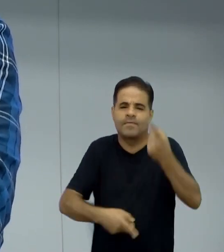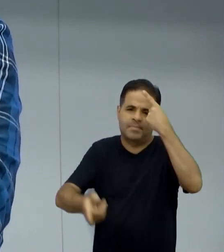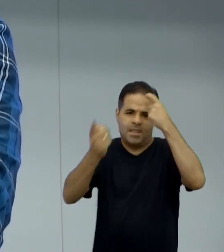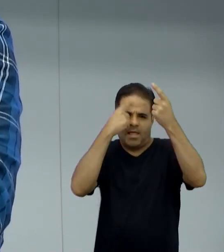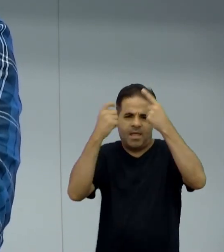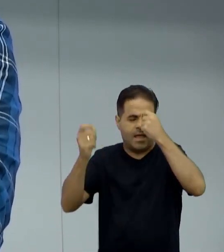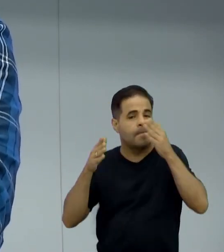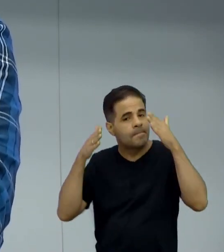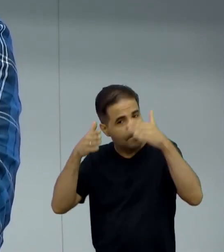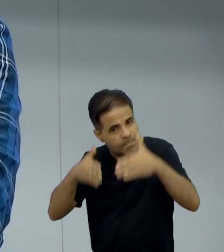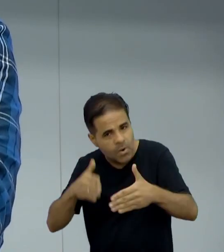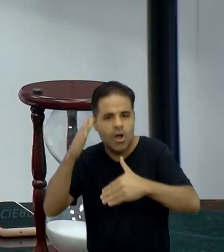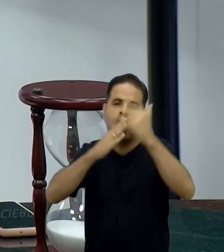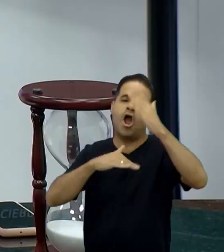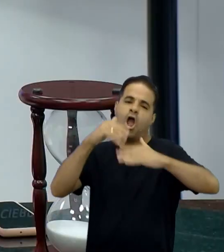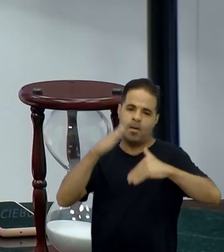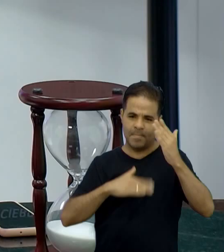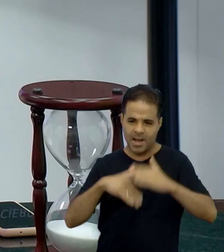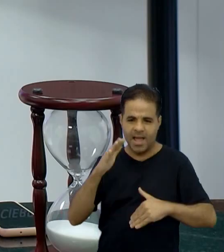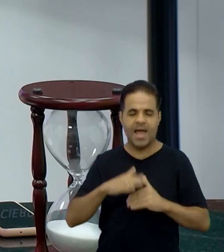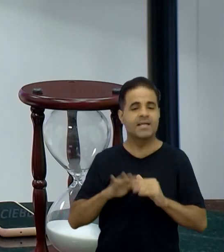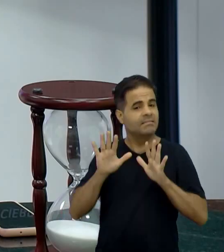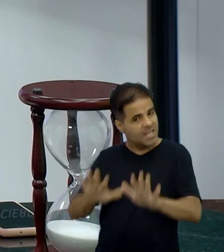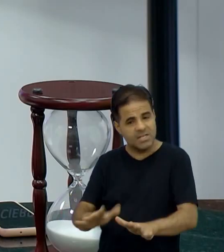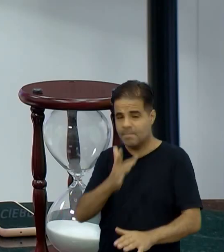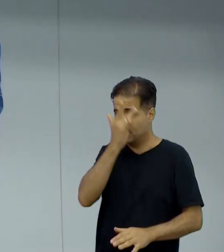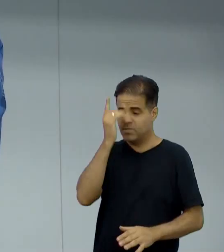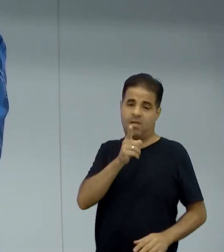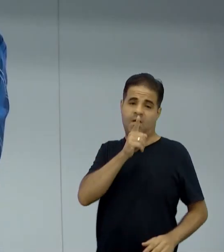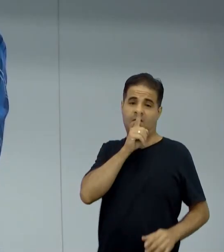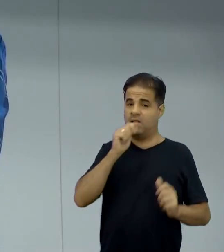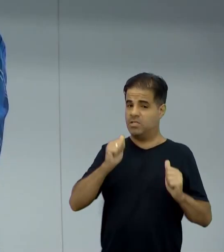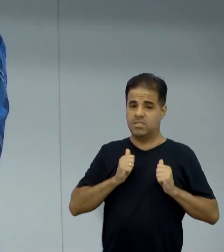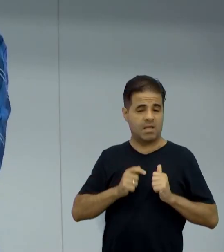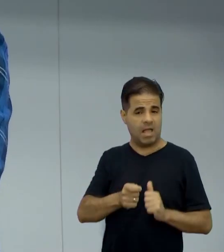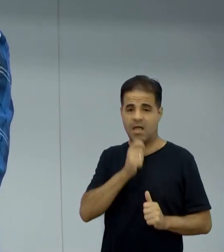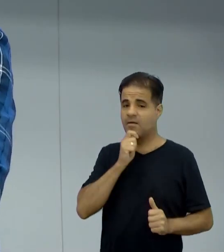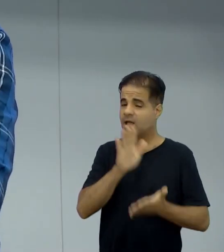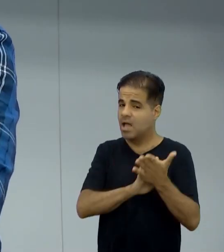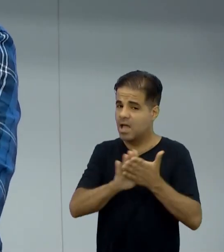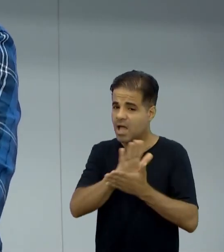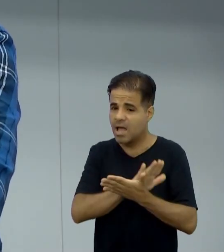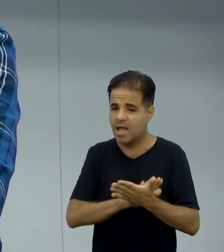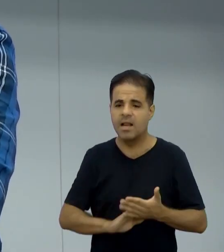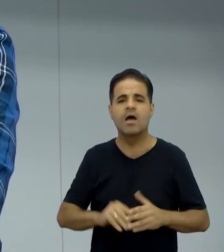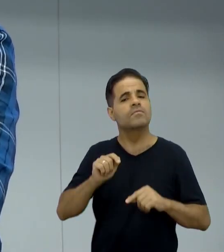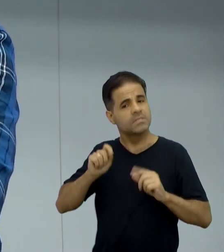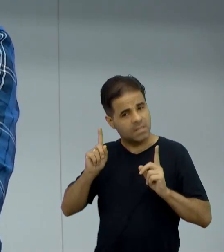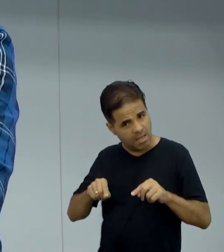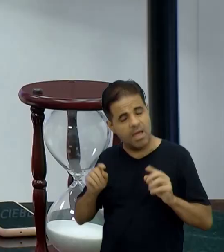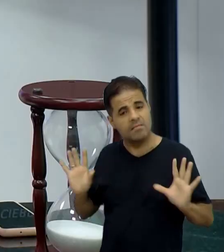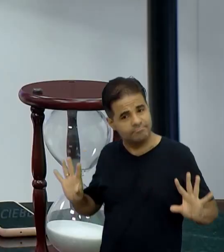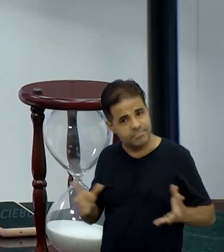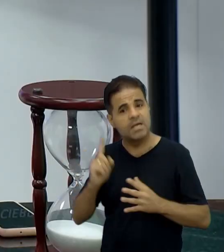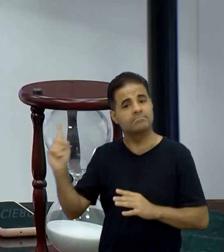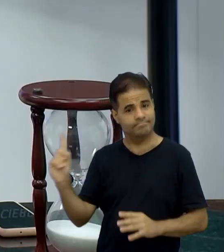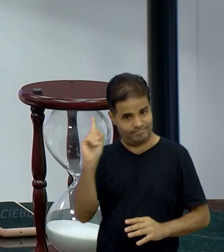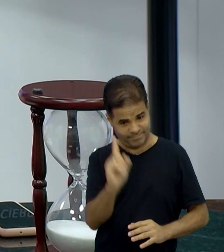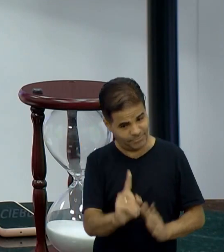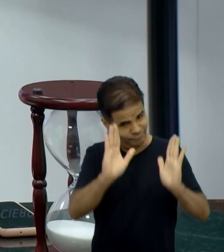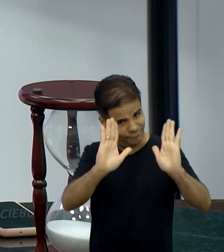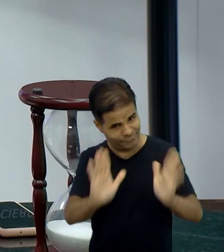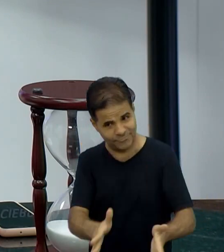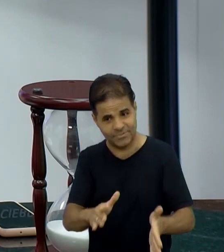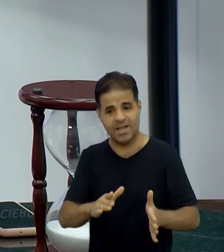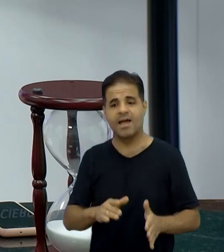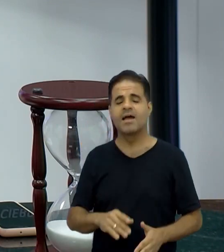colocar elas em prática. Exatamente. Não é deixar a pessoa quietinha lá no cantinho dela, né, você fazer com que... Você já está aqui. Já